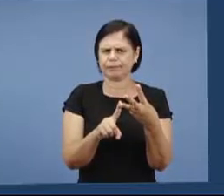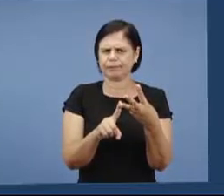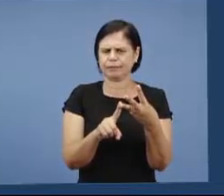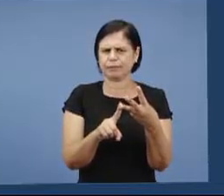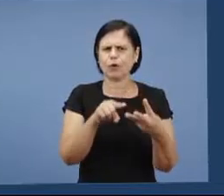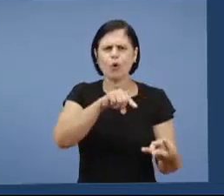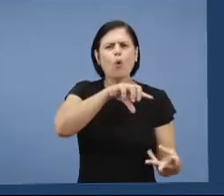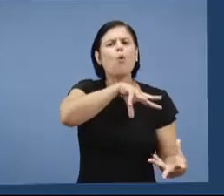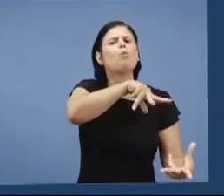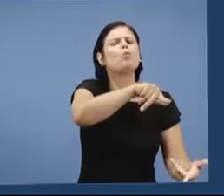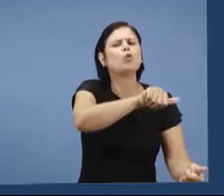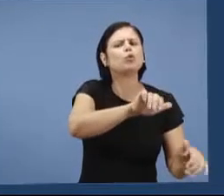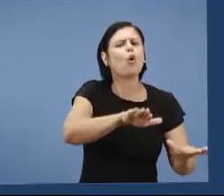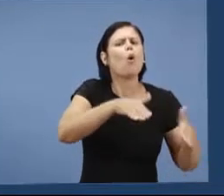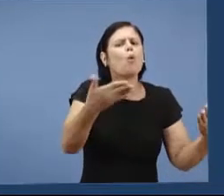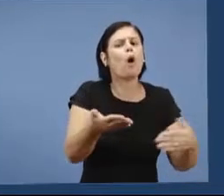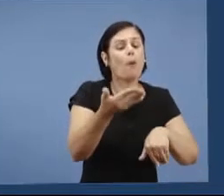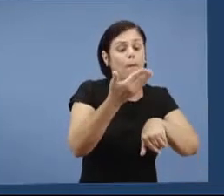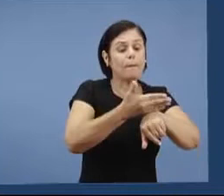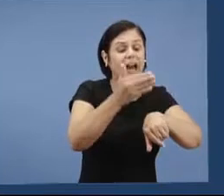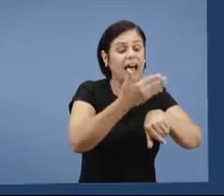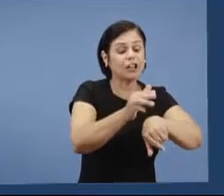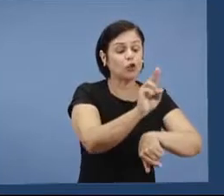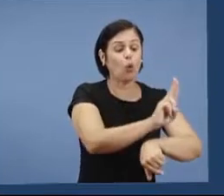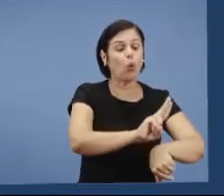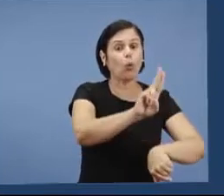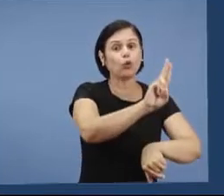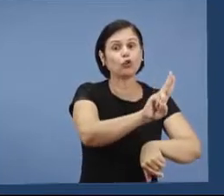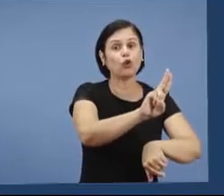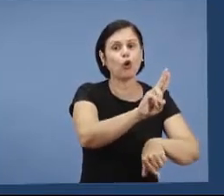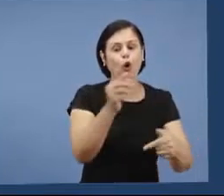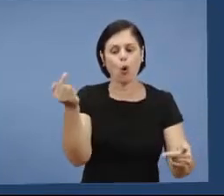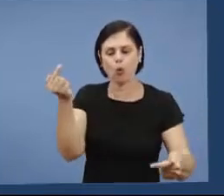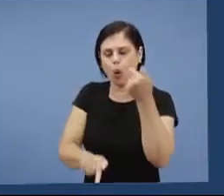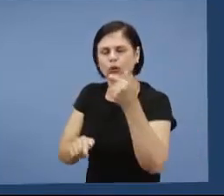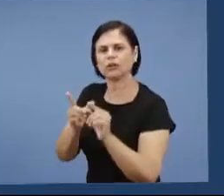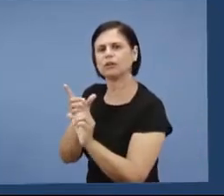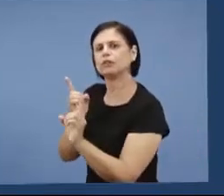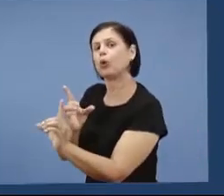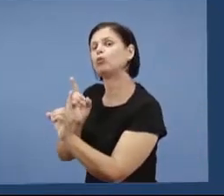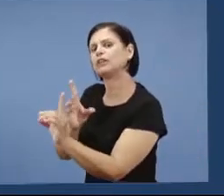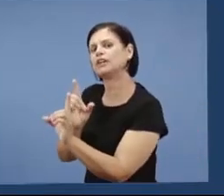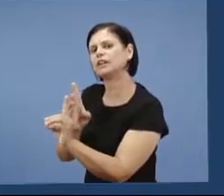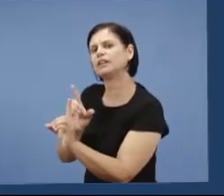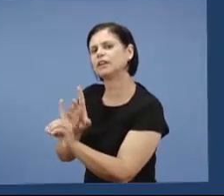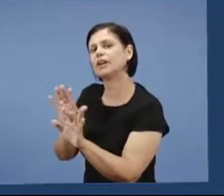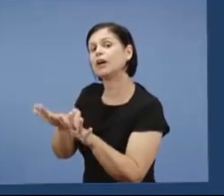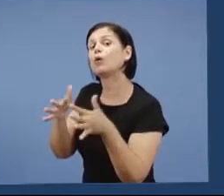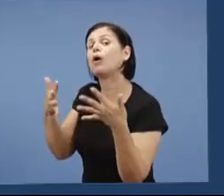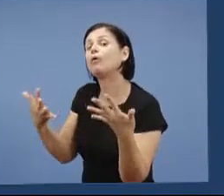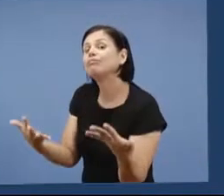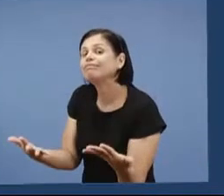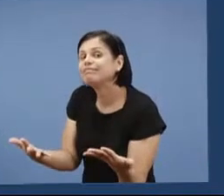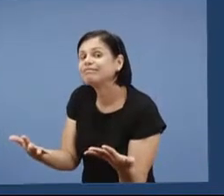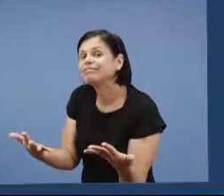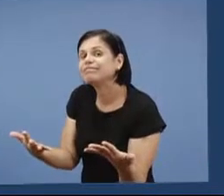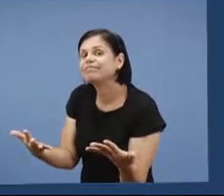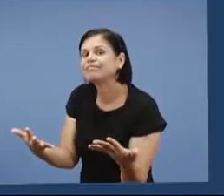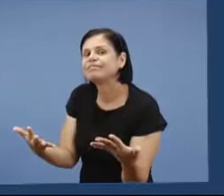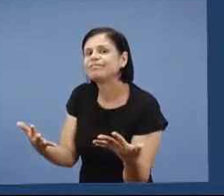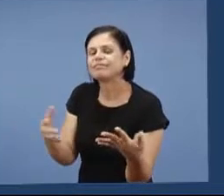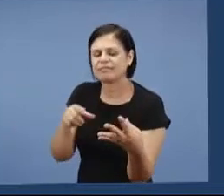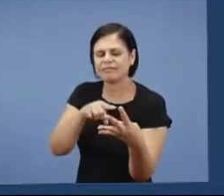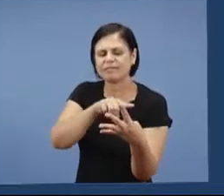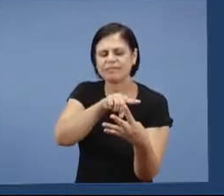usadas pelo mundo para se opor à doutrina? E nós vamos encontrar todas essas respostas